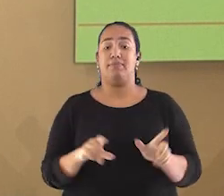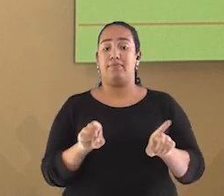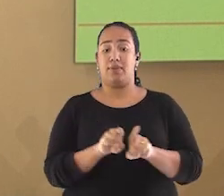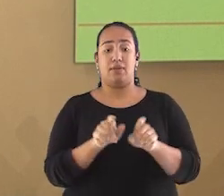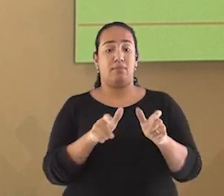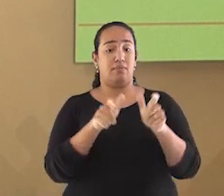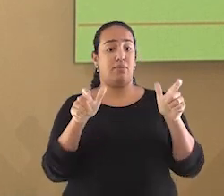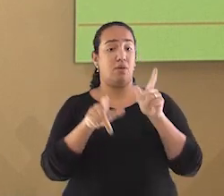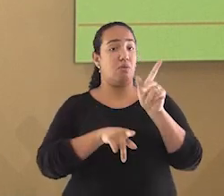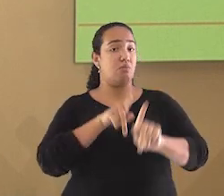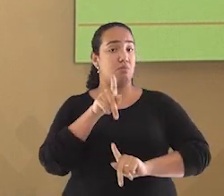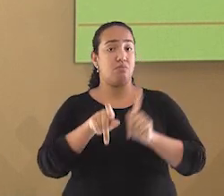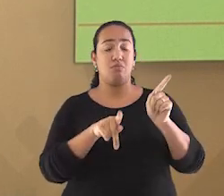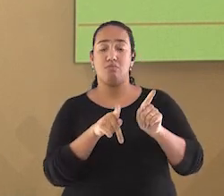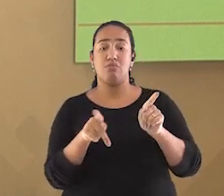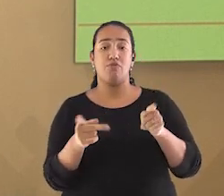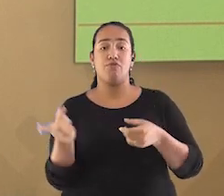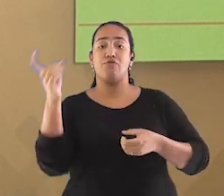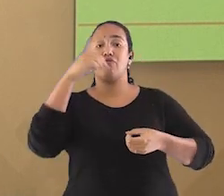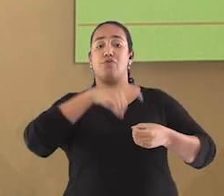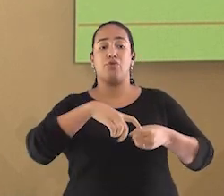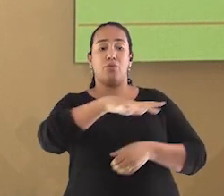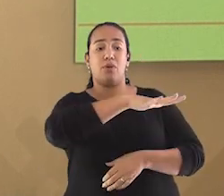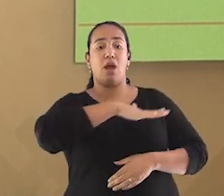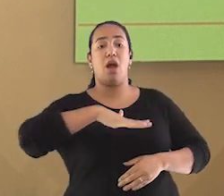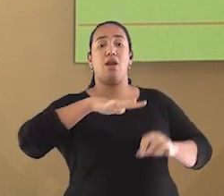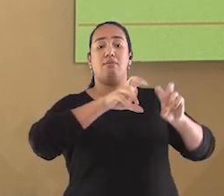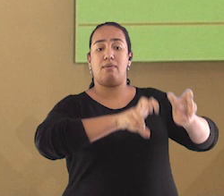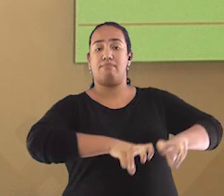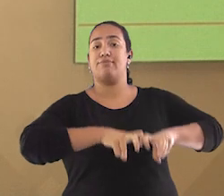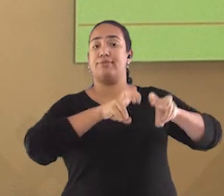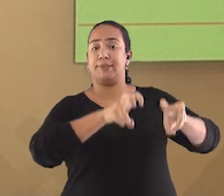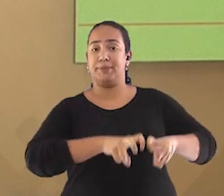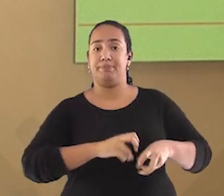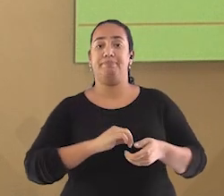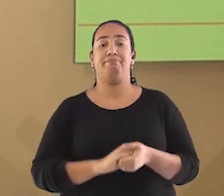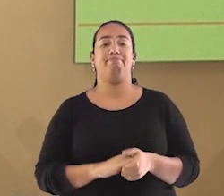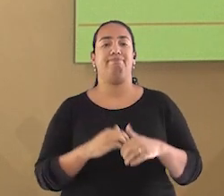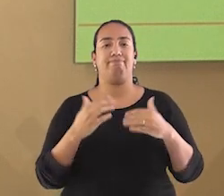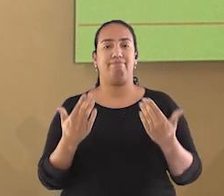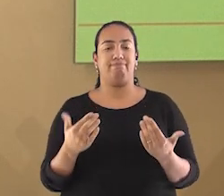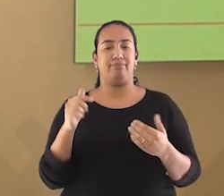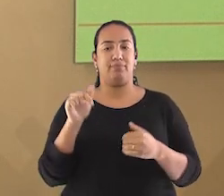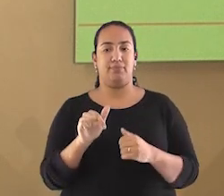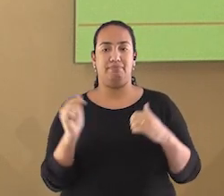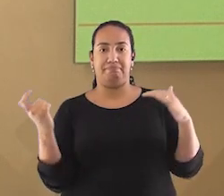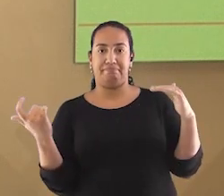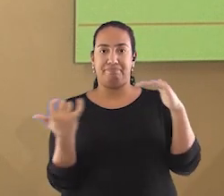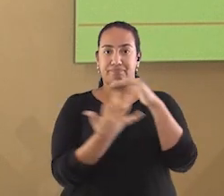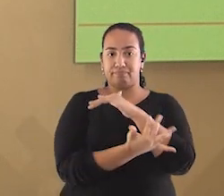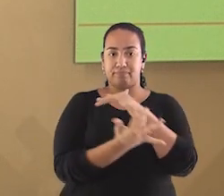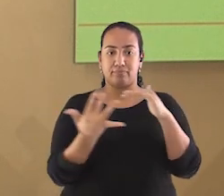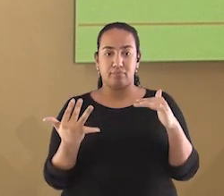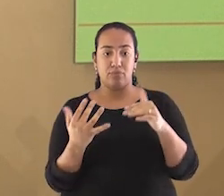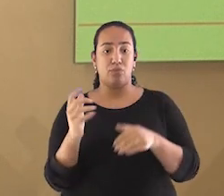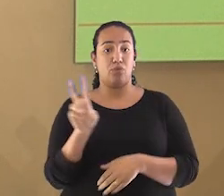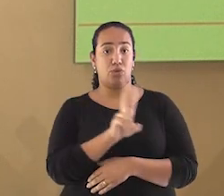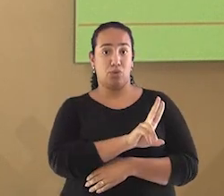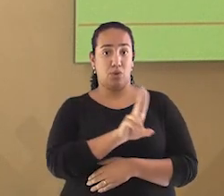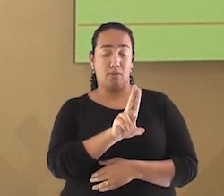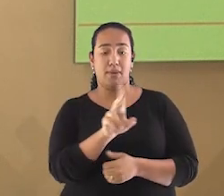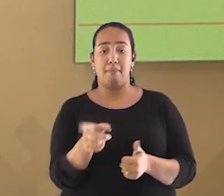se refugiou nas zonas rurais da Grécia Antiga. Esse êxodo urbano foi chamado de primeira